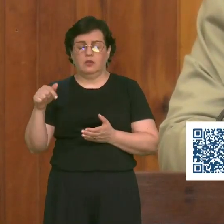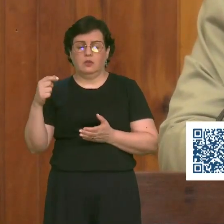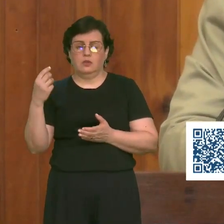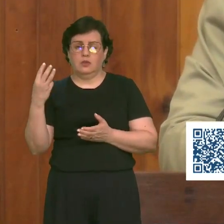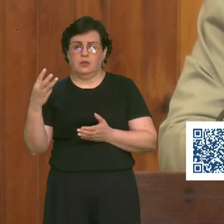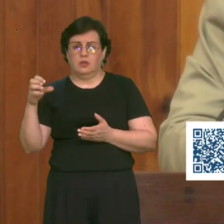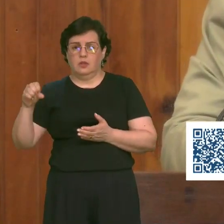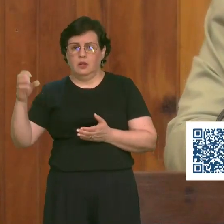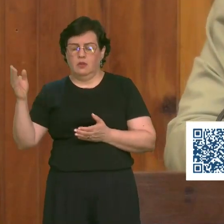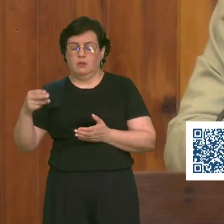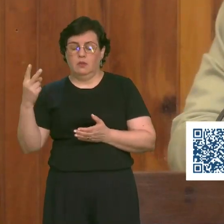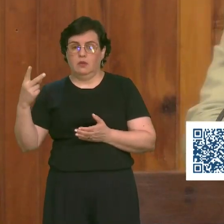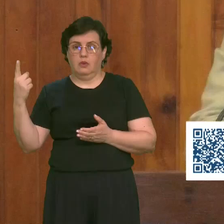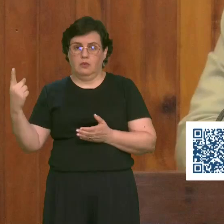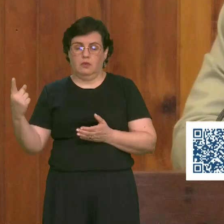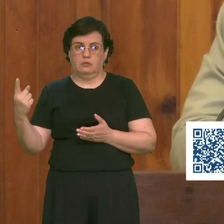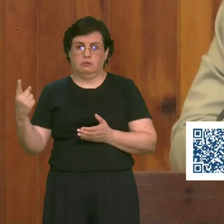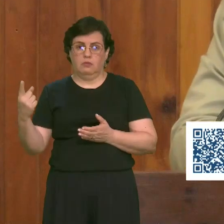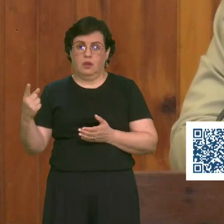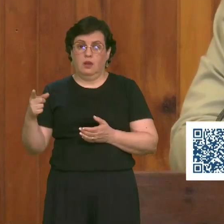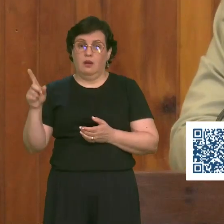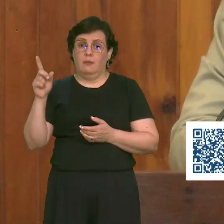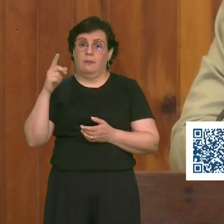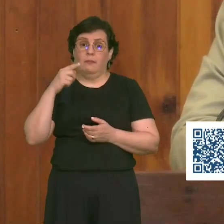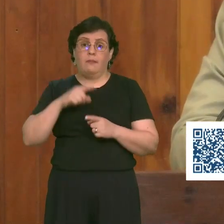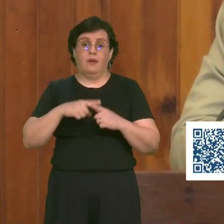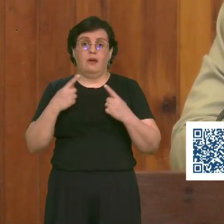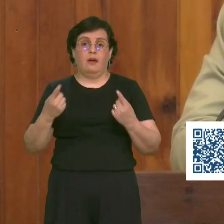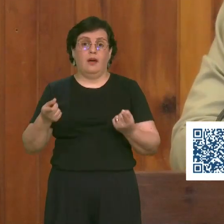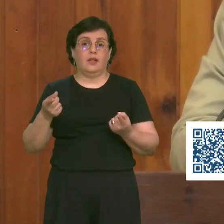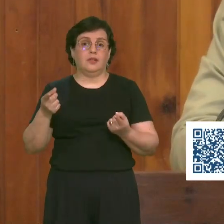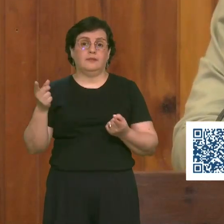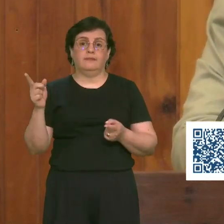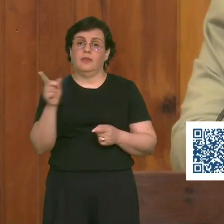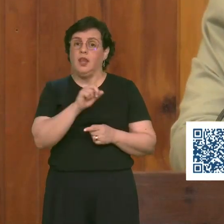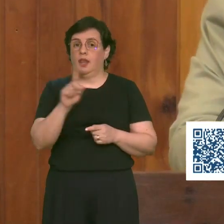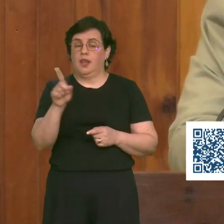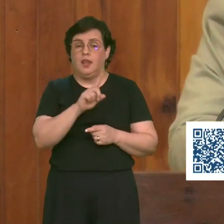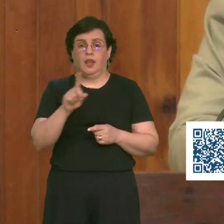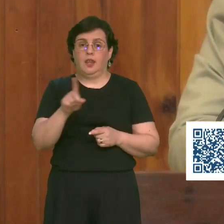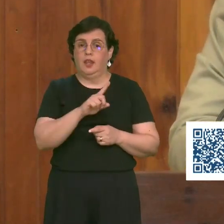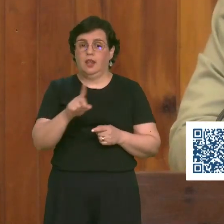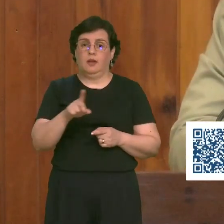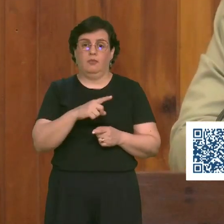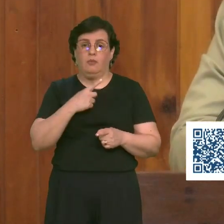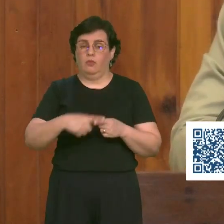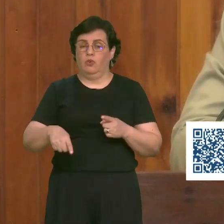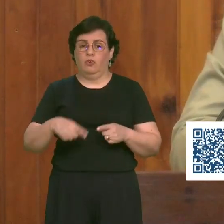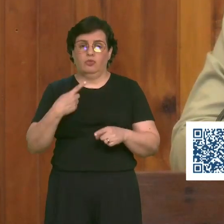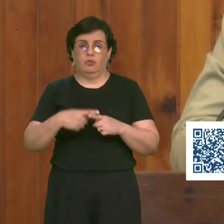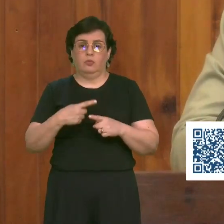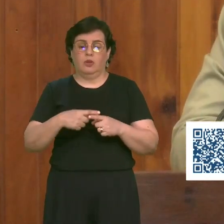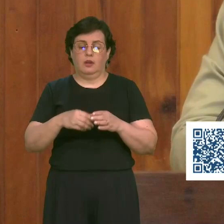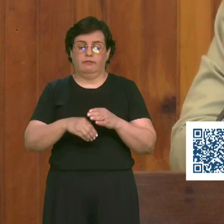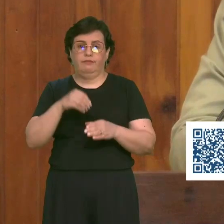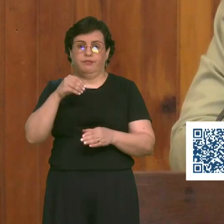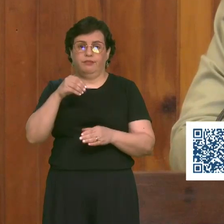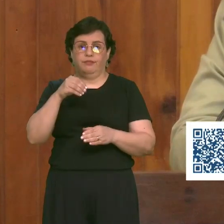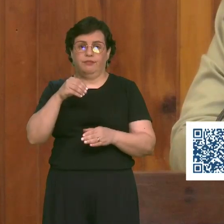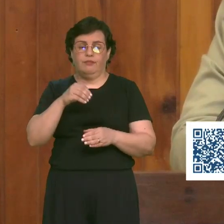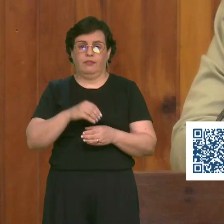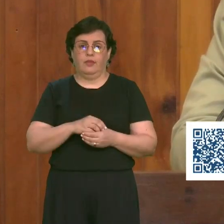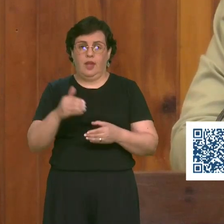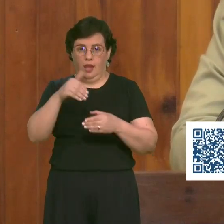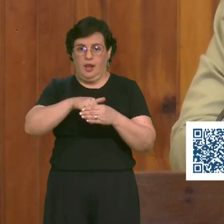51.739/2021 tendo seu pedido negado alegando-se período eleitoral Mesmo não tendo ocorrido eleições em